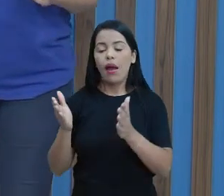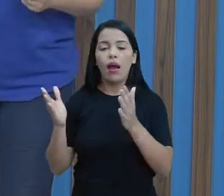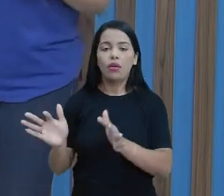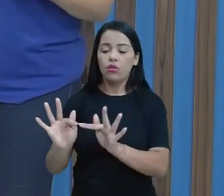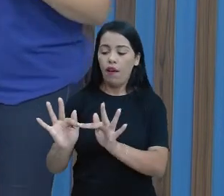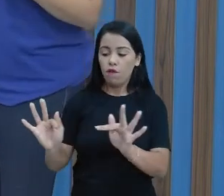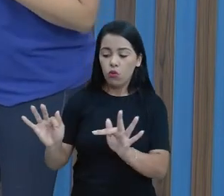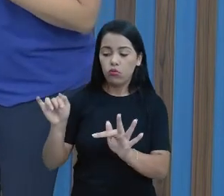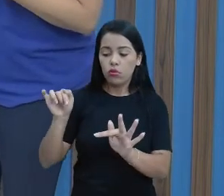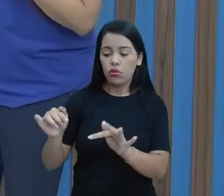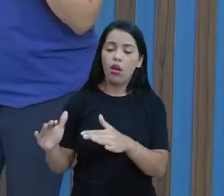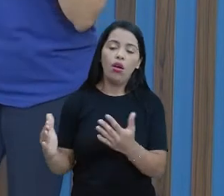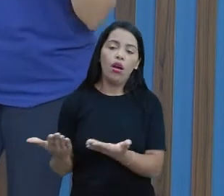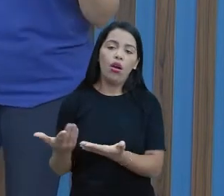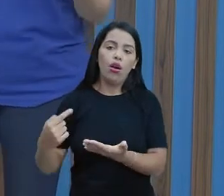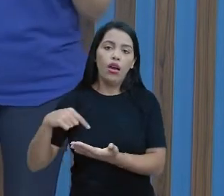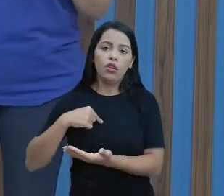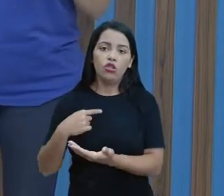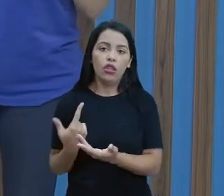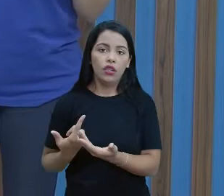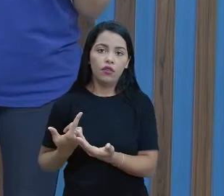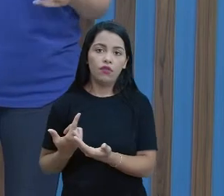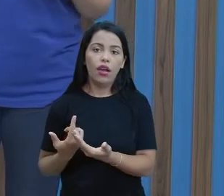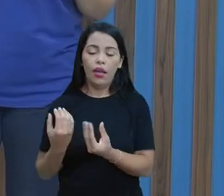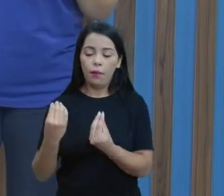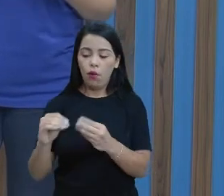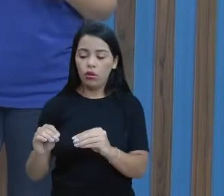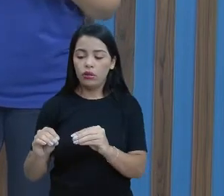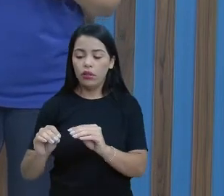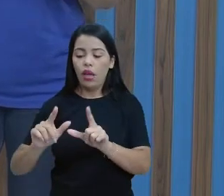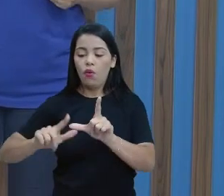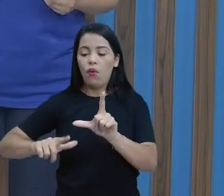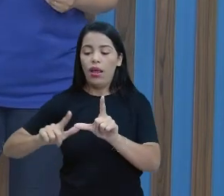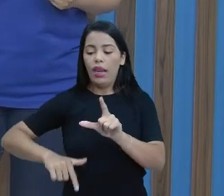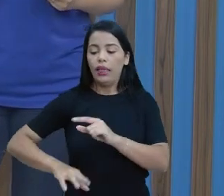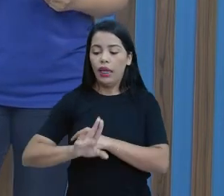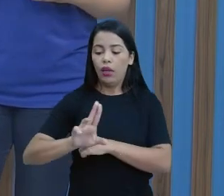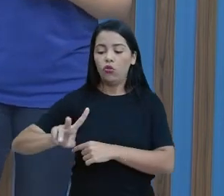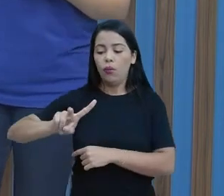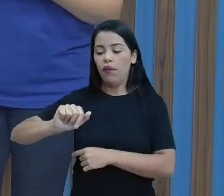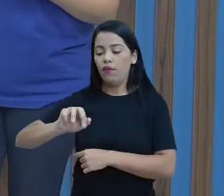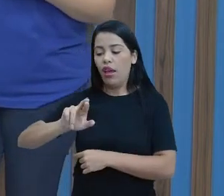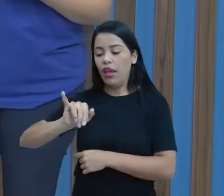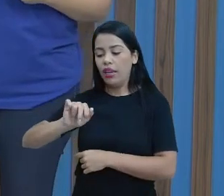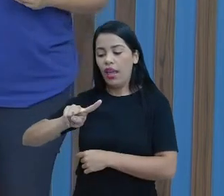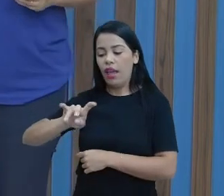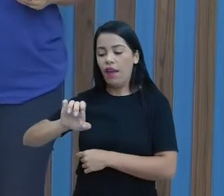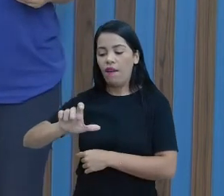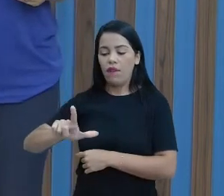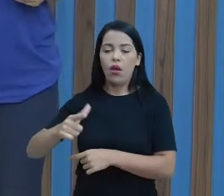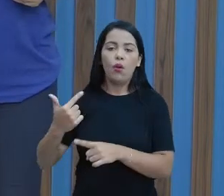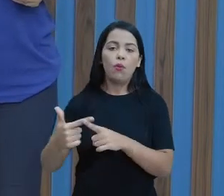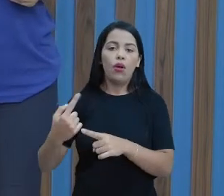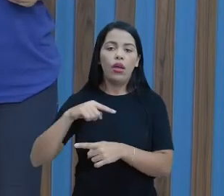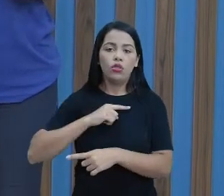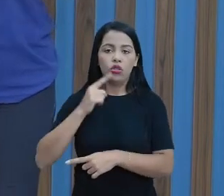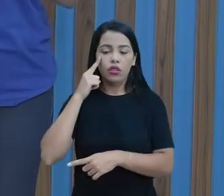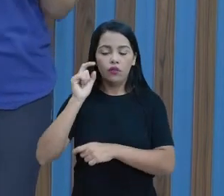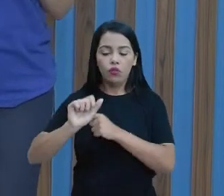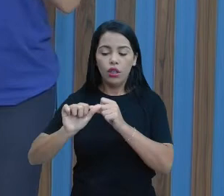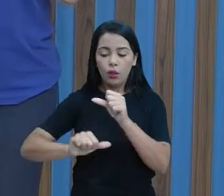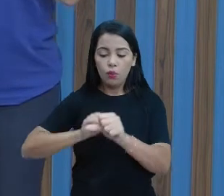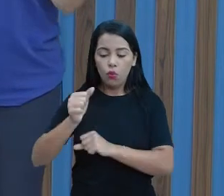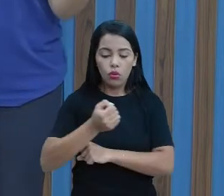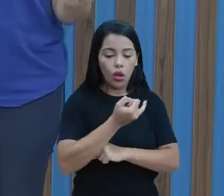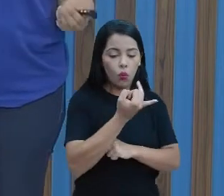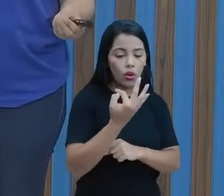função, a gente vai chamar essa letra, essa incógnita de variável. Por quê? A gente viu que mudava a quantidade de farinha,